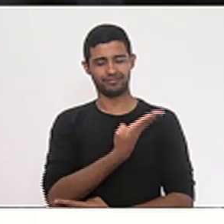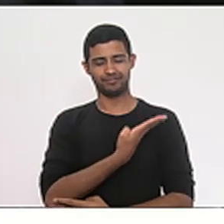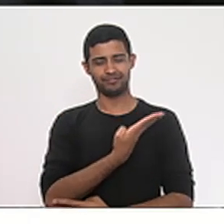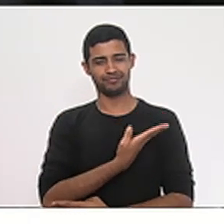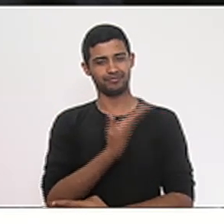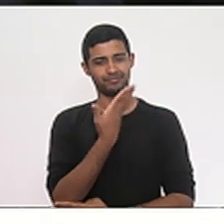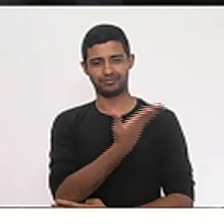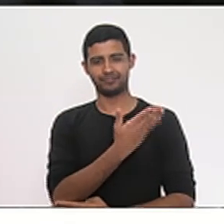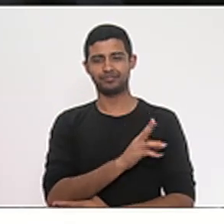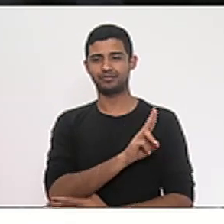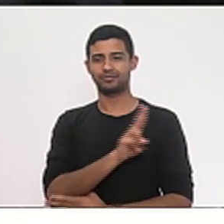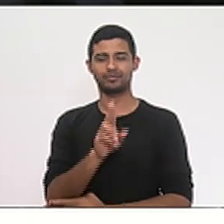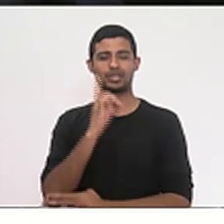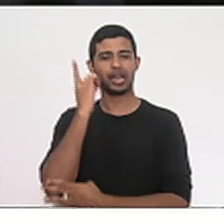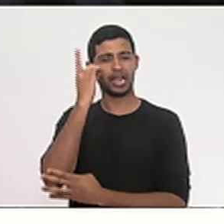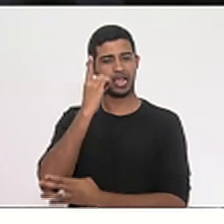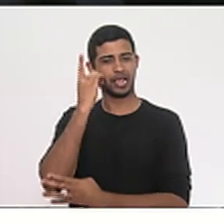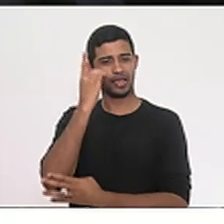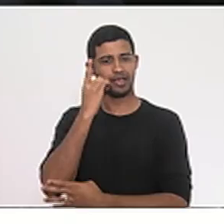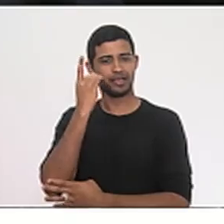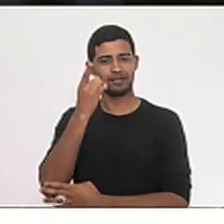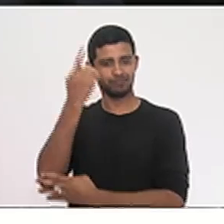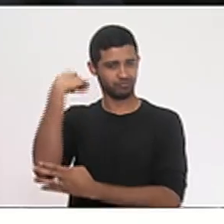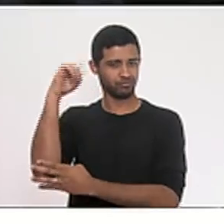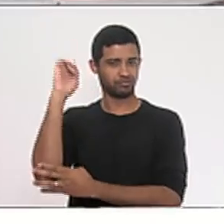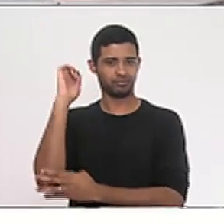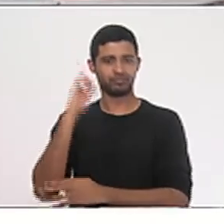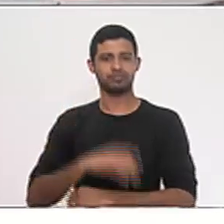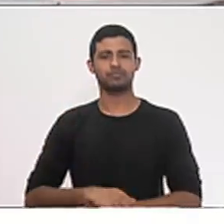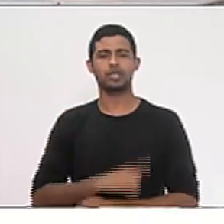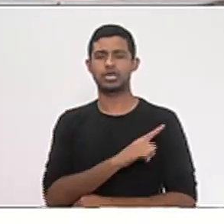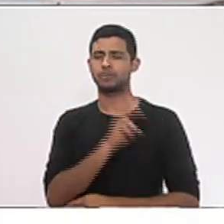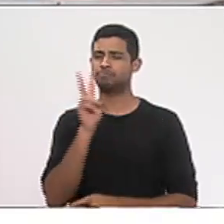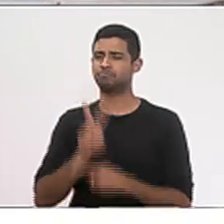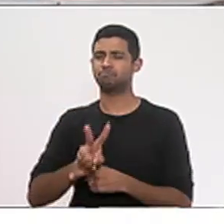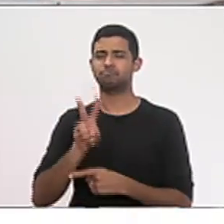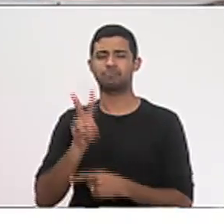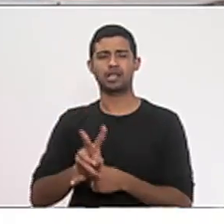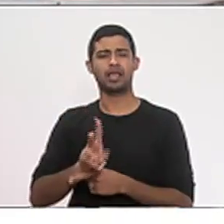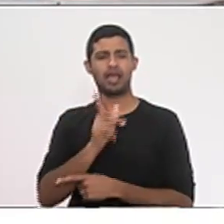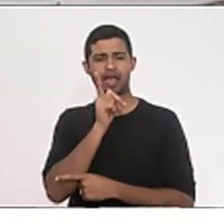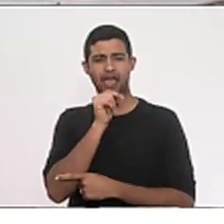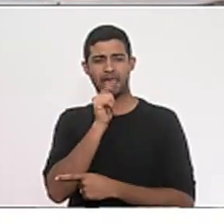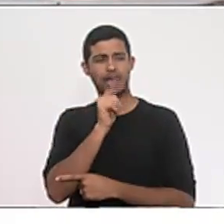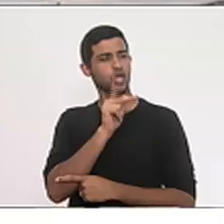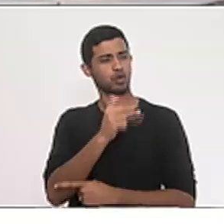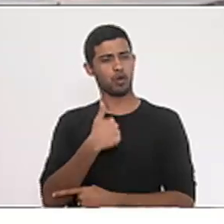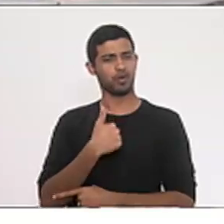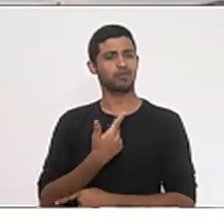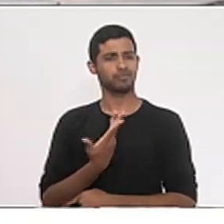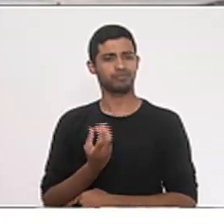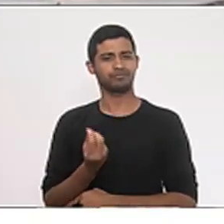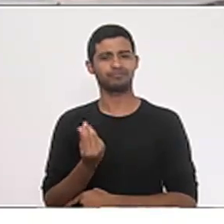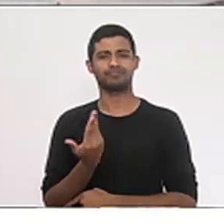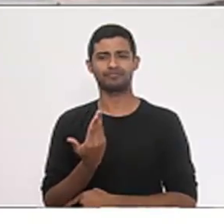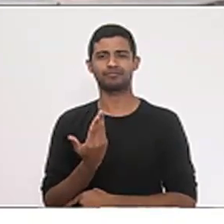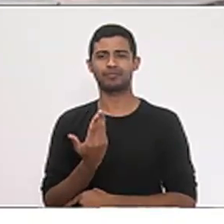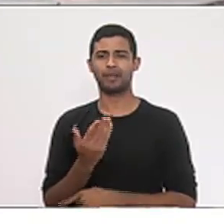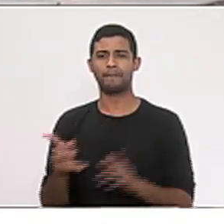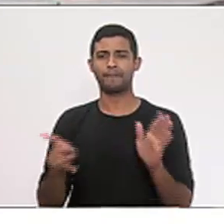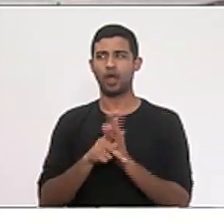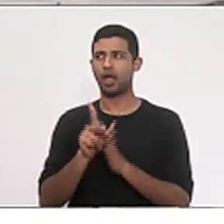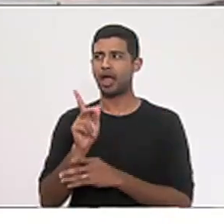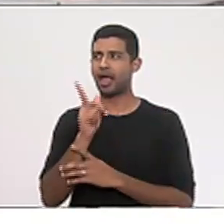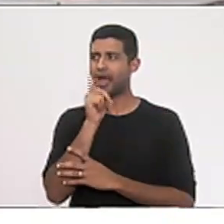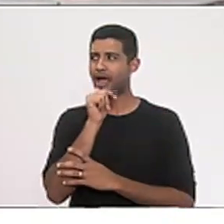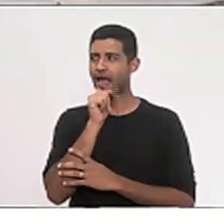colega e amigo deputado Valdec Carneiro, um defensor, tanto quanto eu, da água e